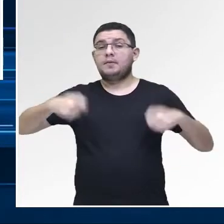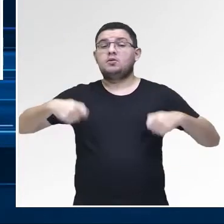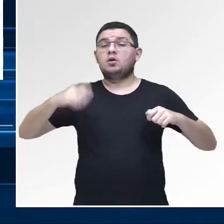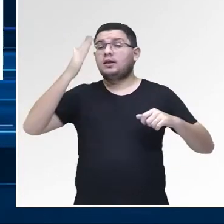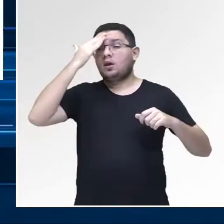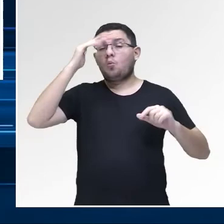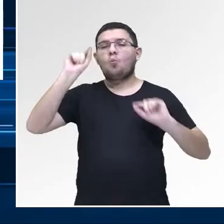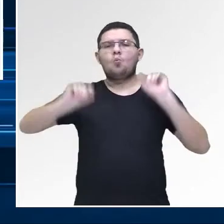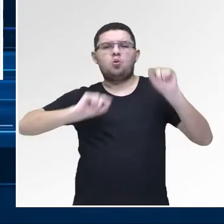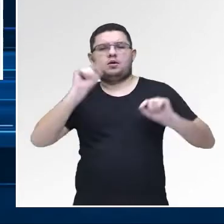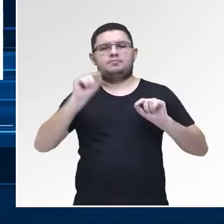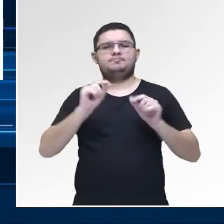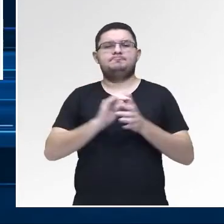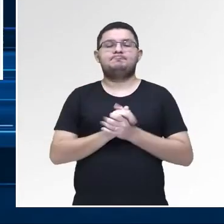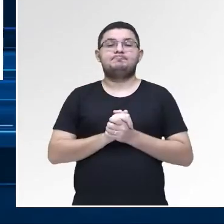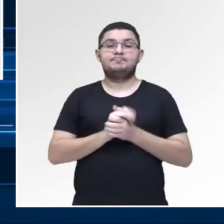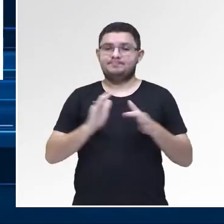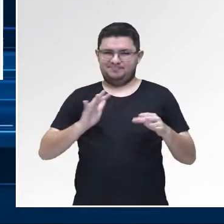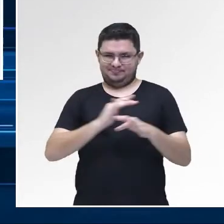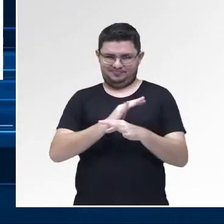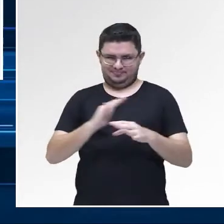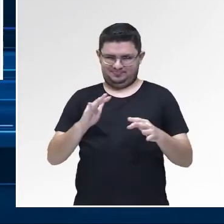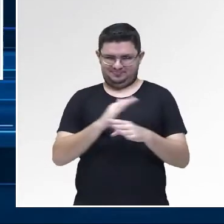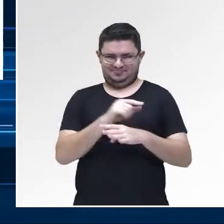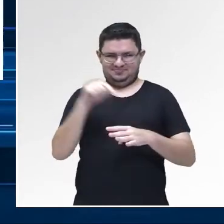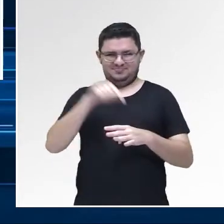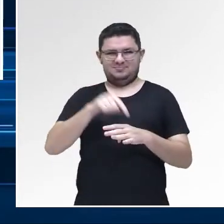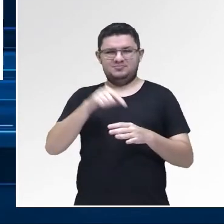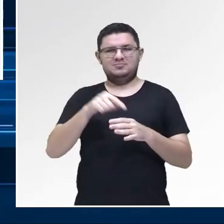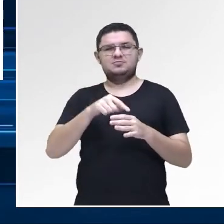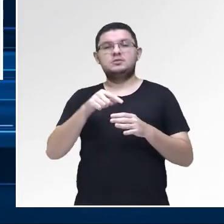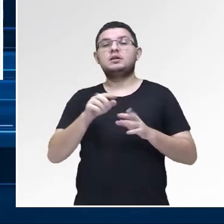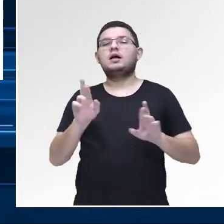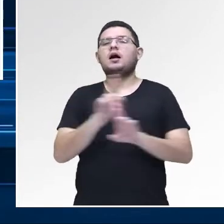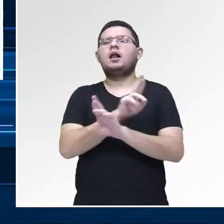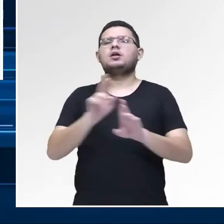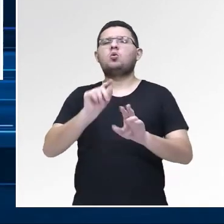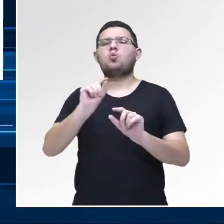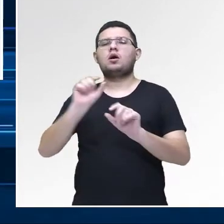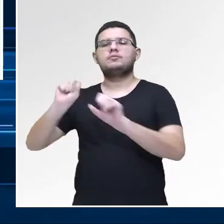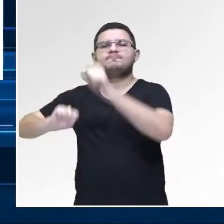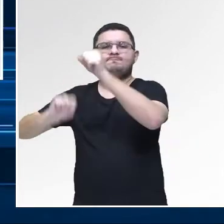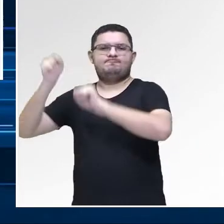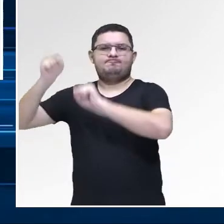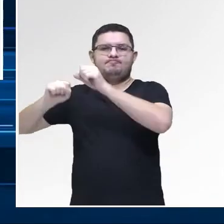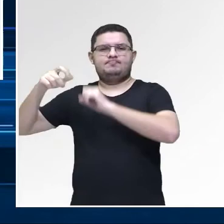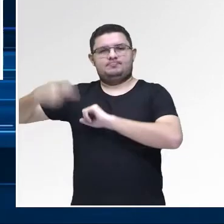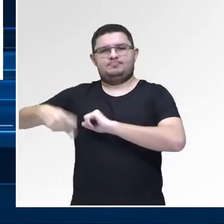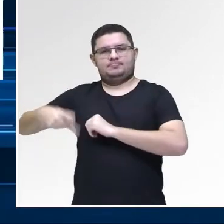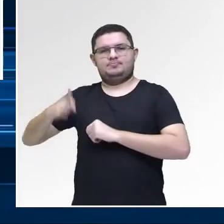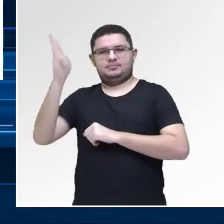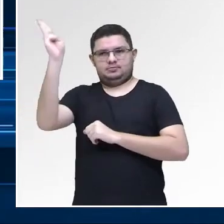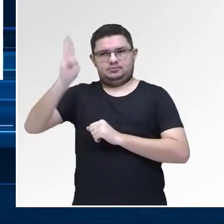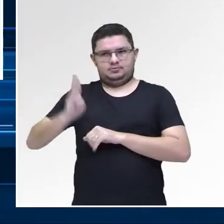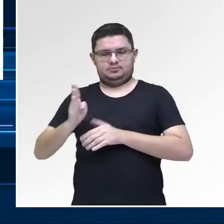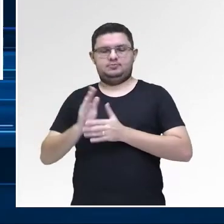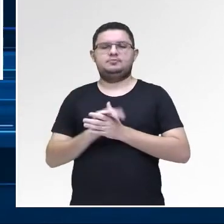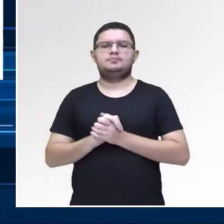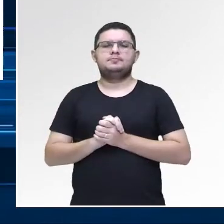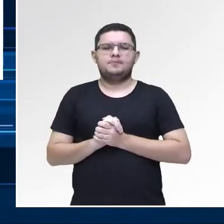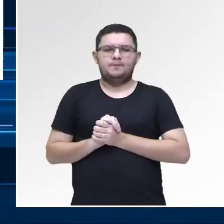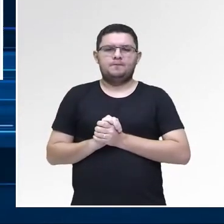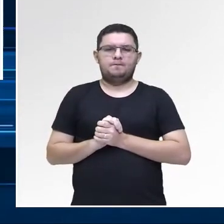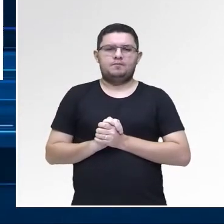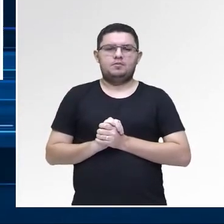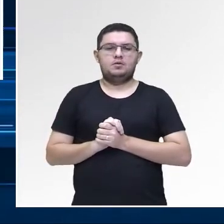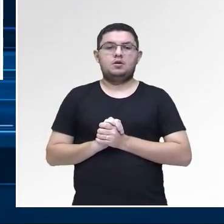que entender que ele está muito ligado ao processo de industrialização do nosso país, ok? Um dos